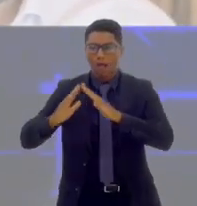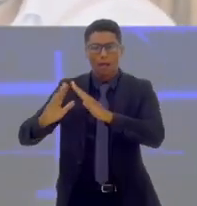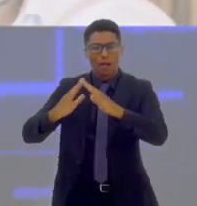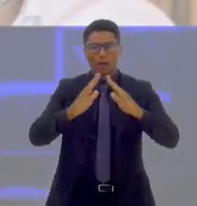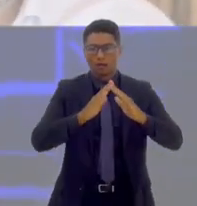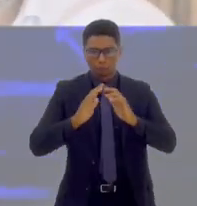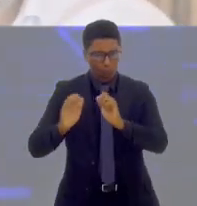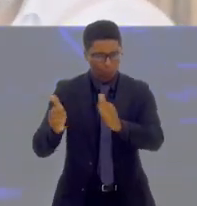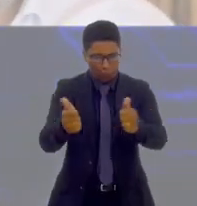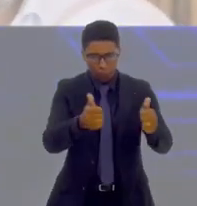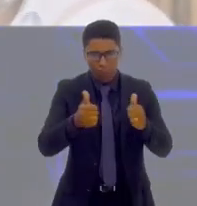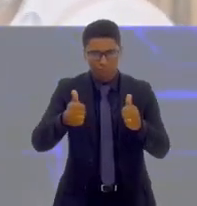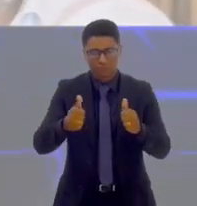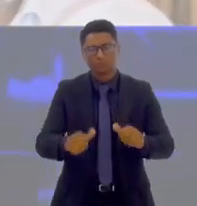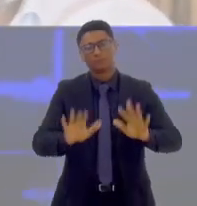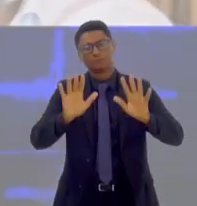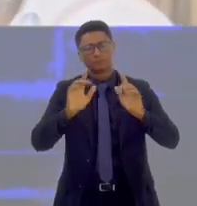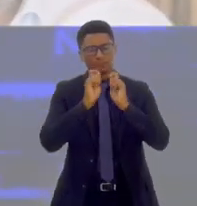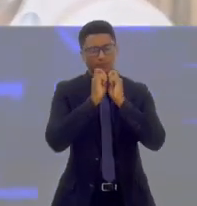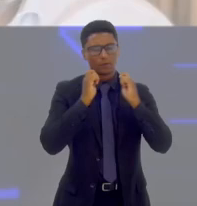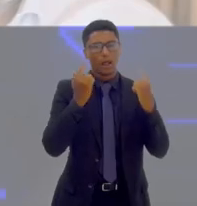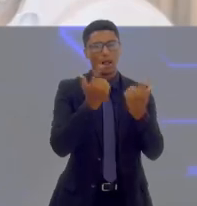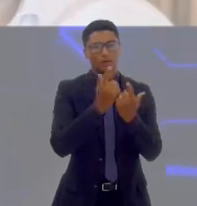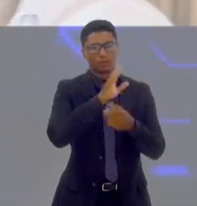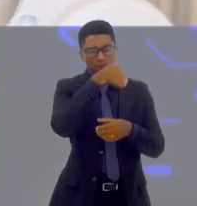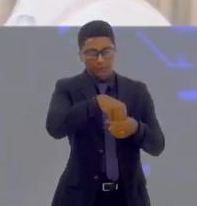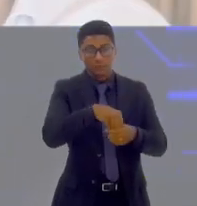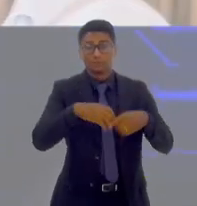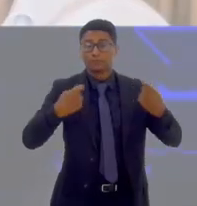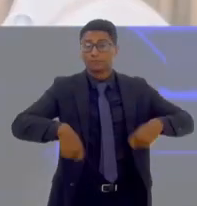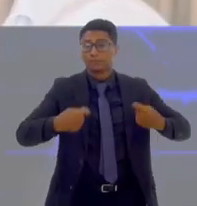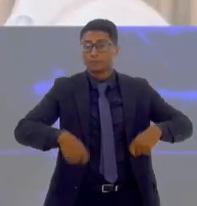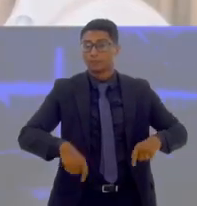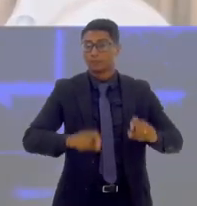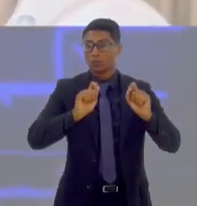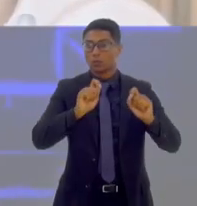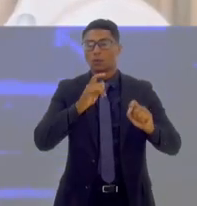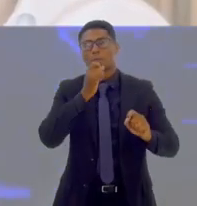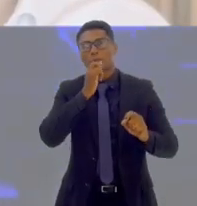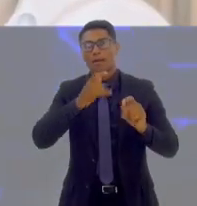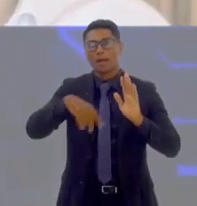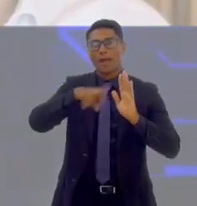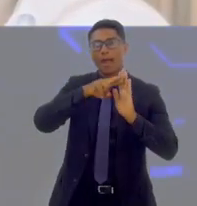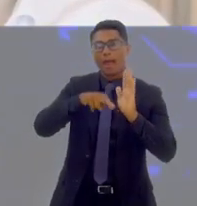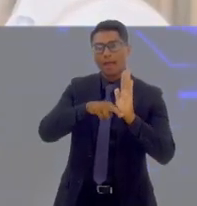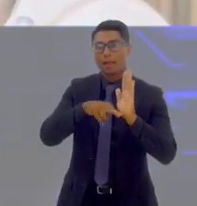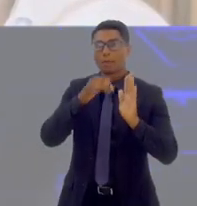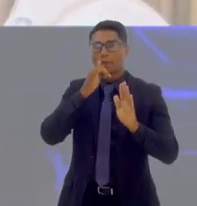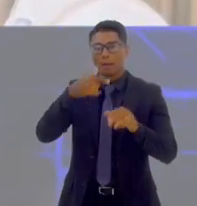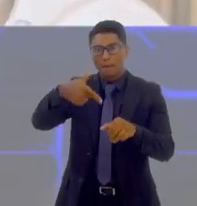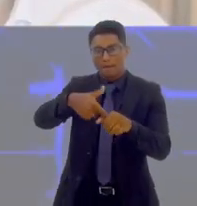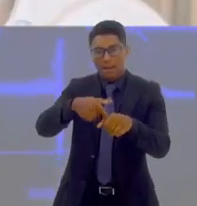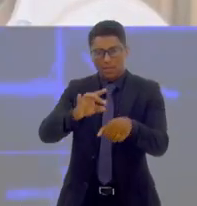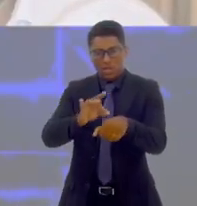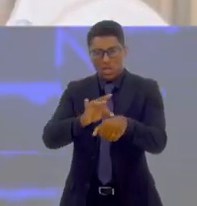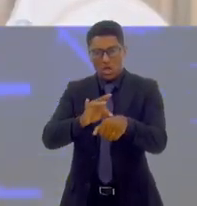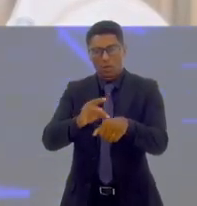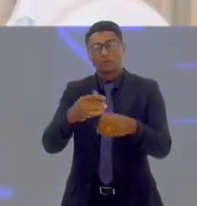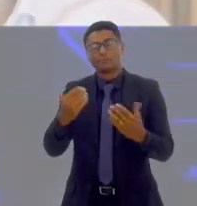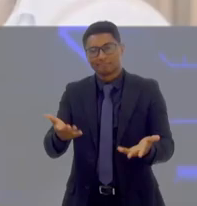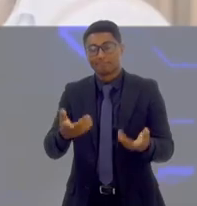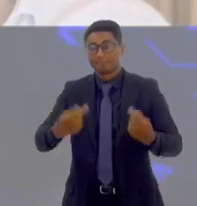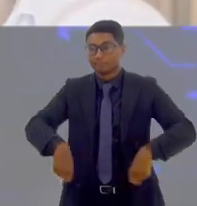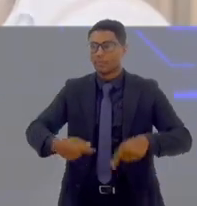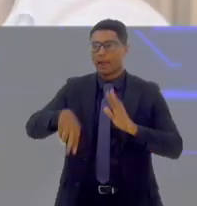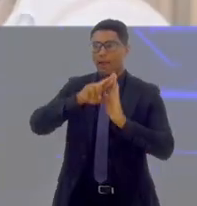da atuação da Alerj, eu diria regras claras, então, no setor de petróleo, por exemplo, regras